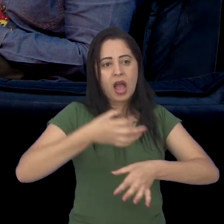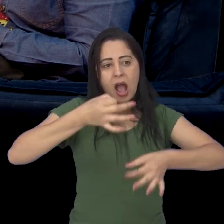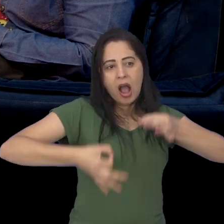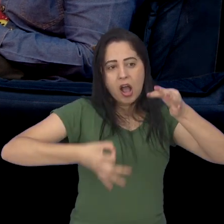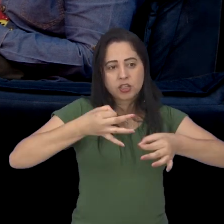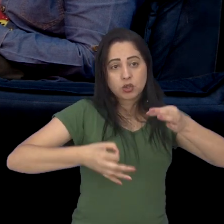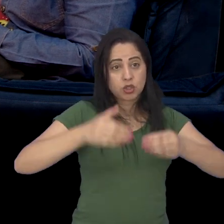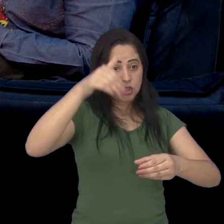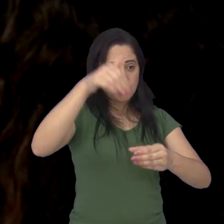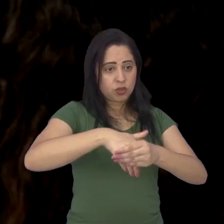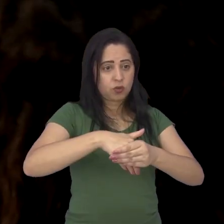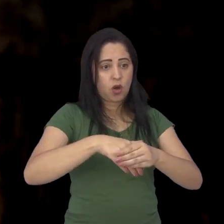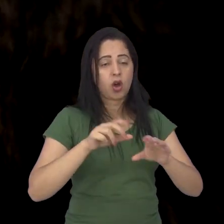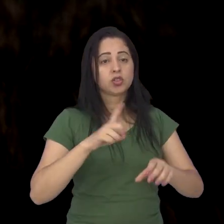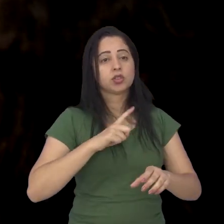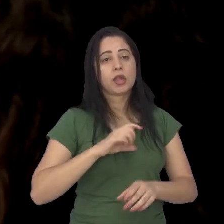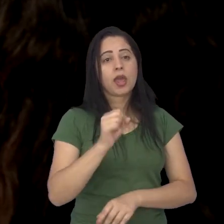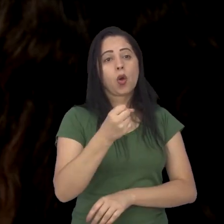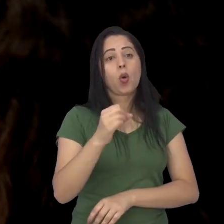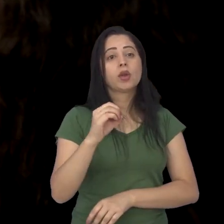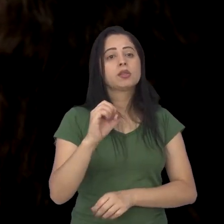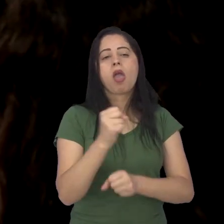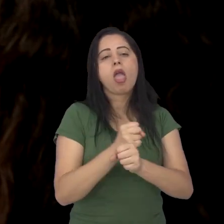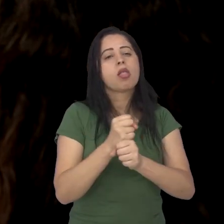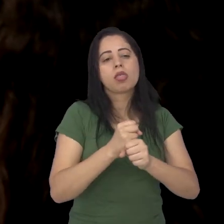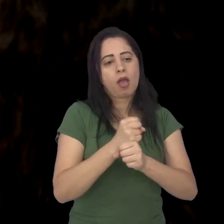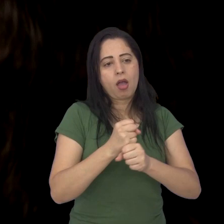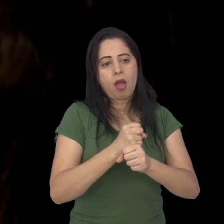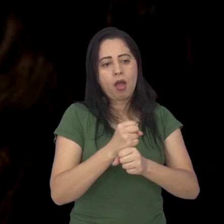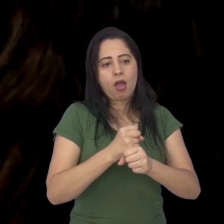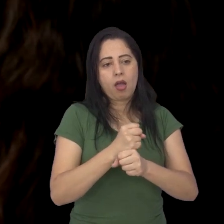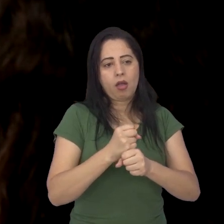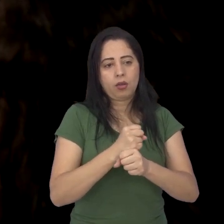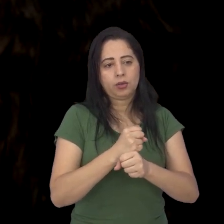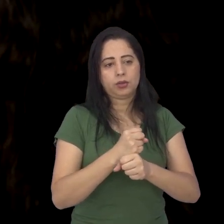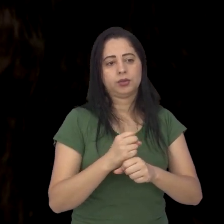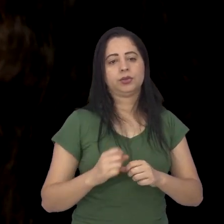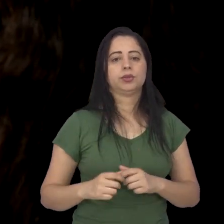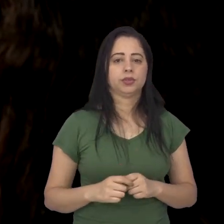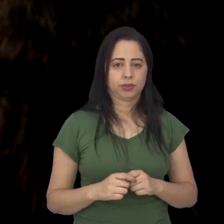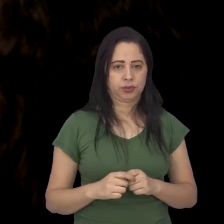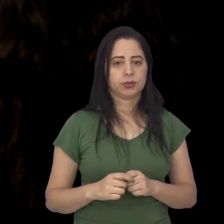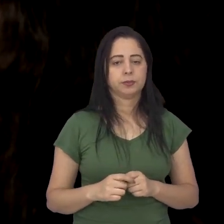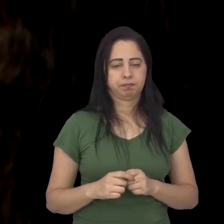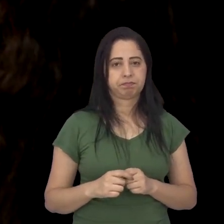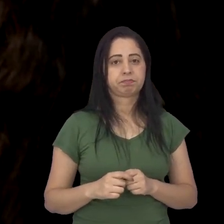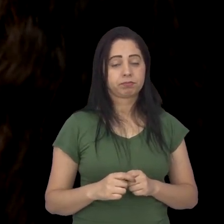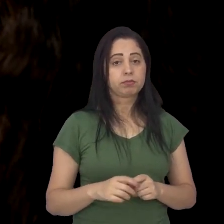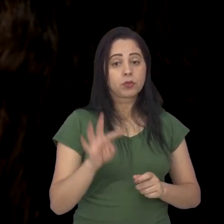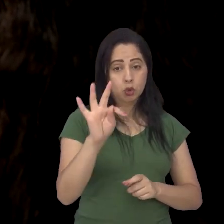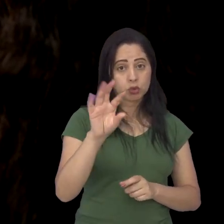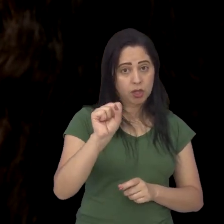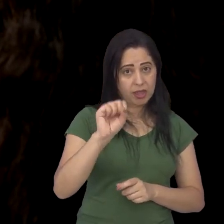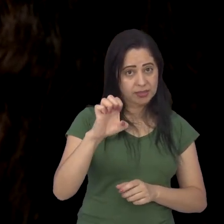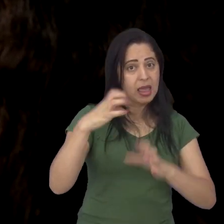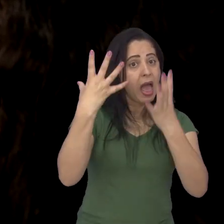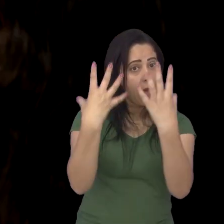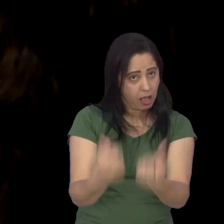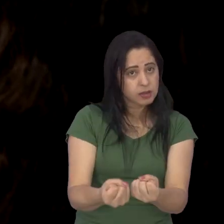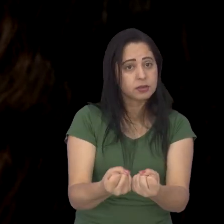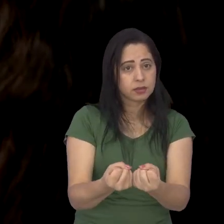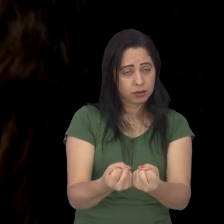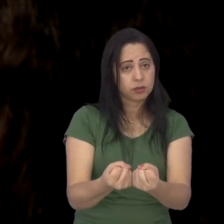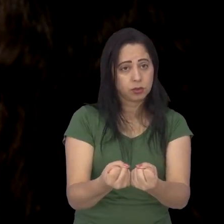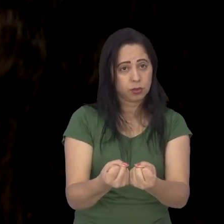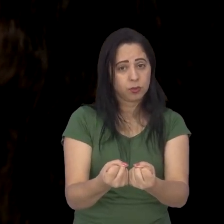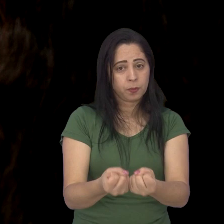anos. Olha! Então, ele falou que foi um grande presente para eles, o TSE aceitou. A gente está fazendo um